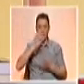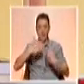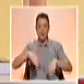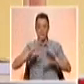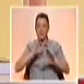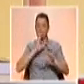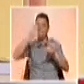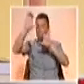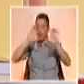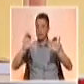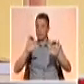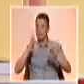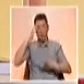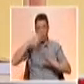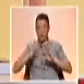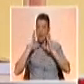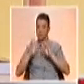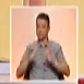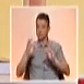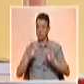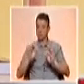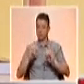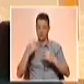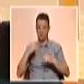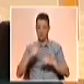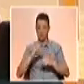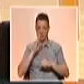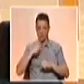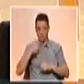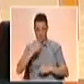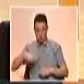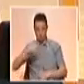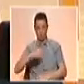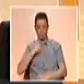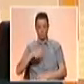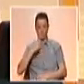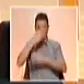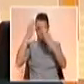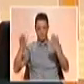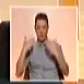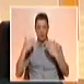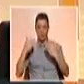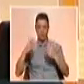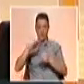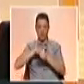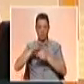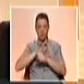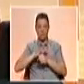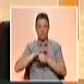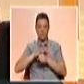muitos países isso não acontece assim, não é? Não. Aliás, e nós próprios, no verão passado, tivemos uma situação de